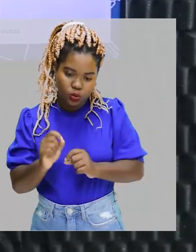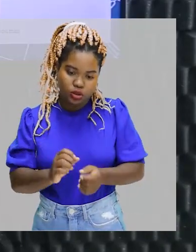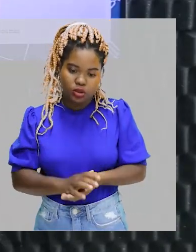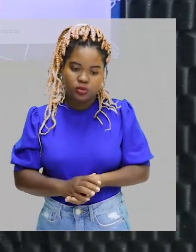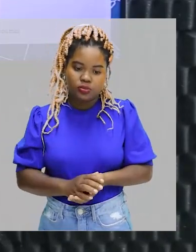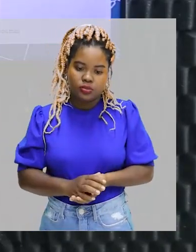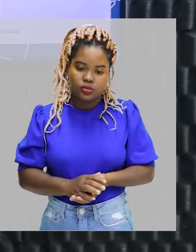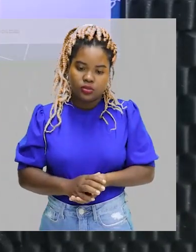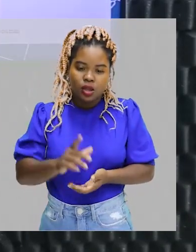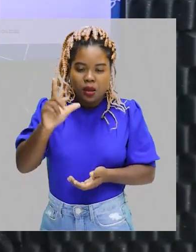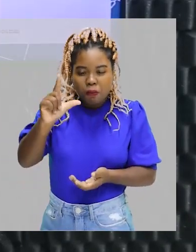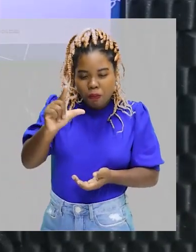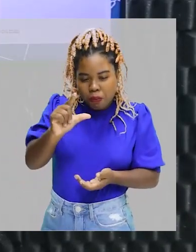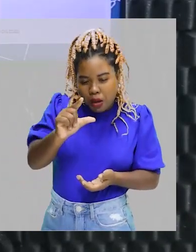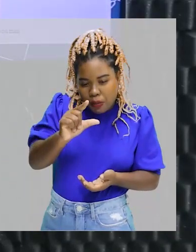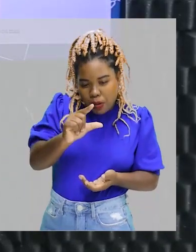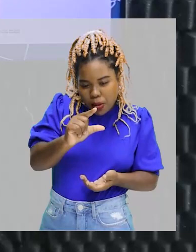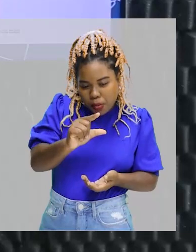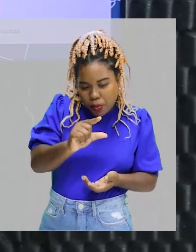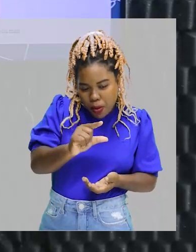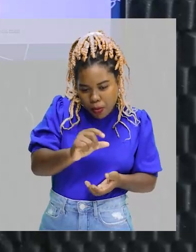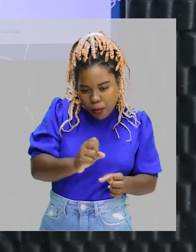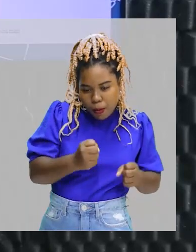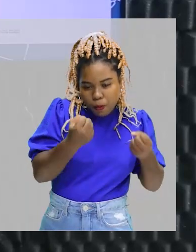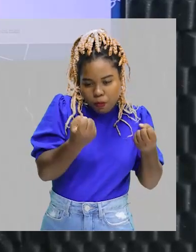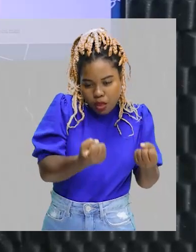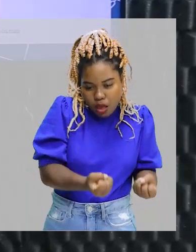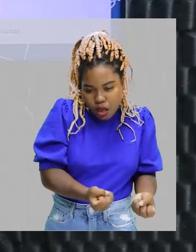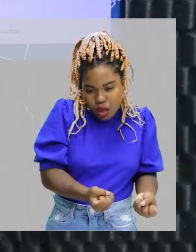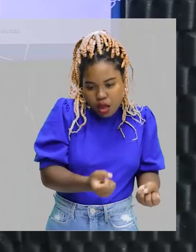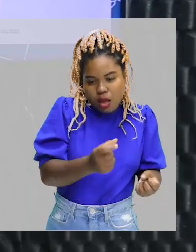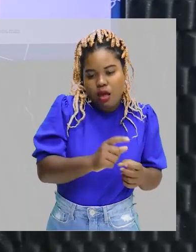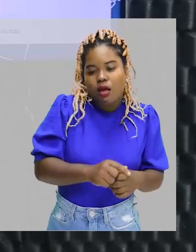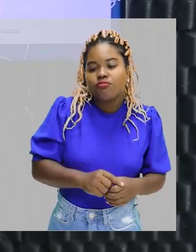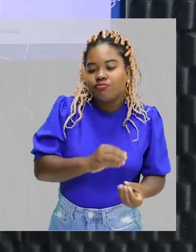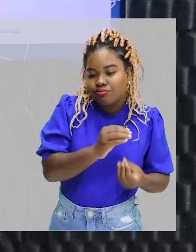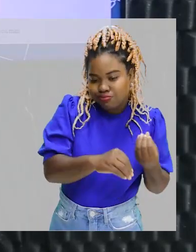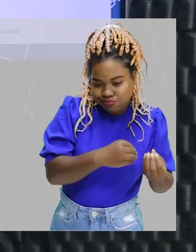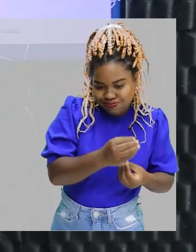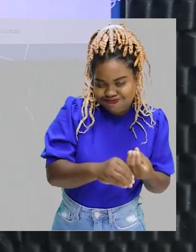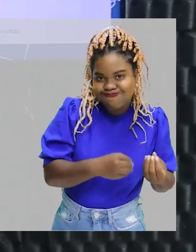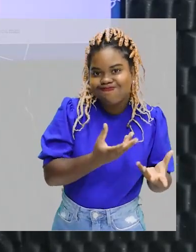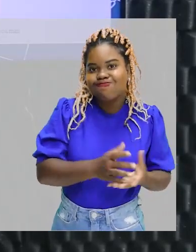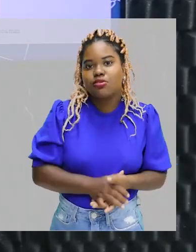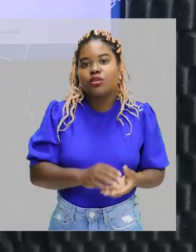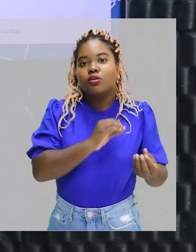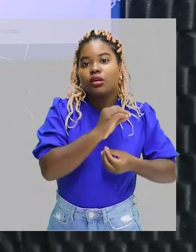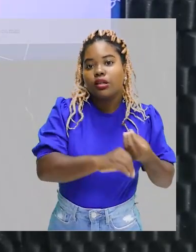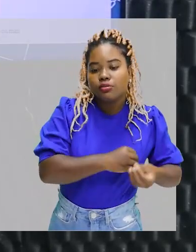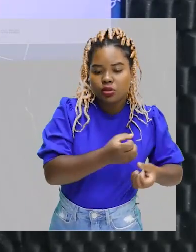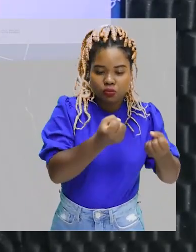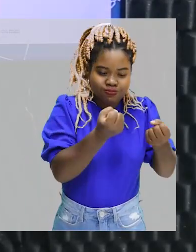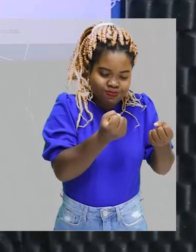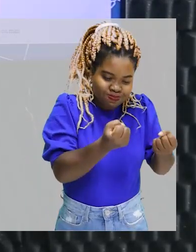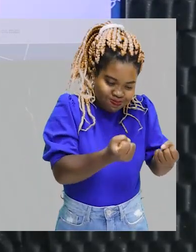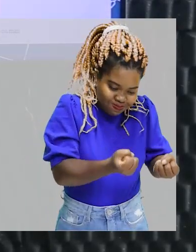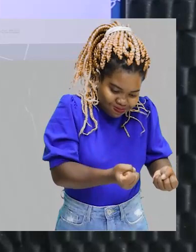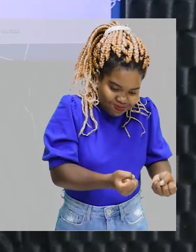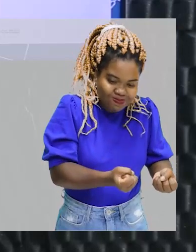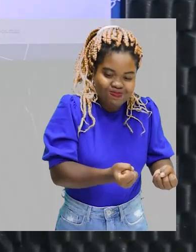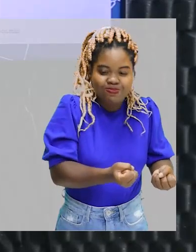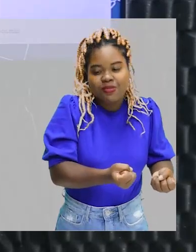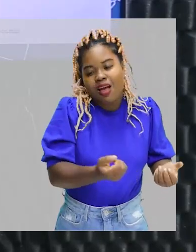à diminuição da concentração. Então, aquela solução que estava concentrada, ela vai